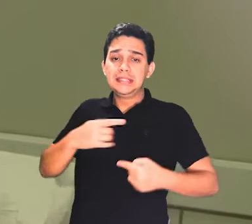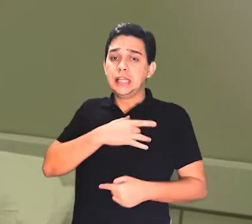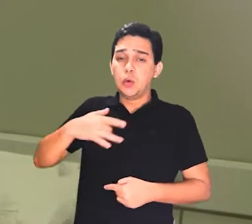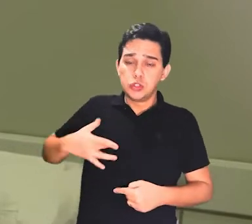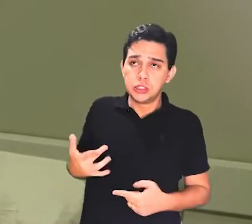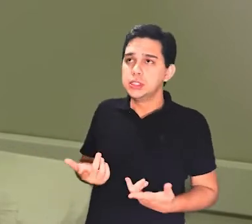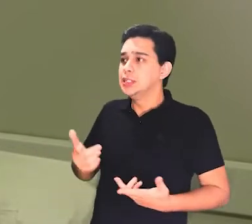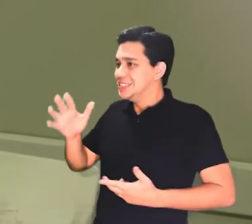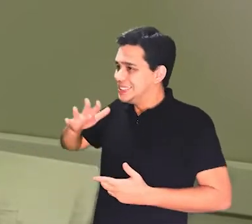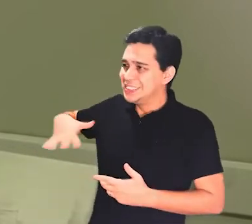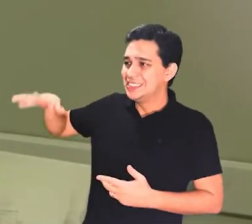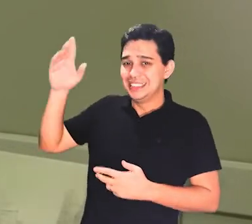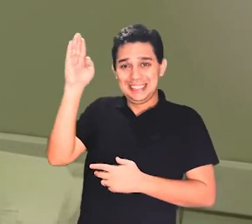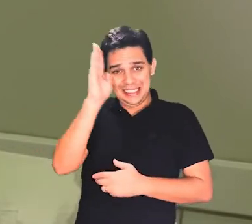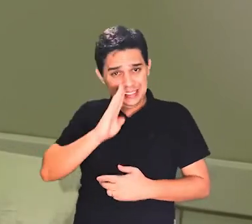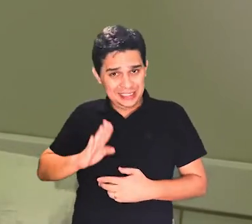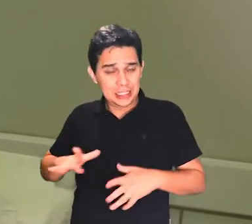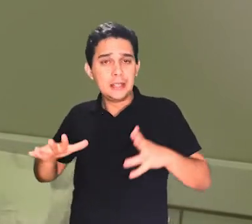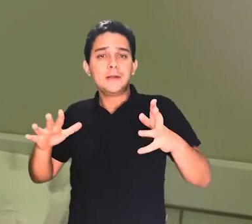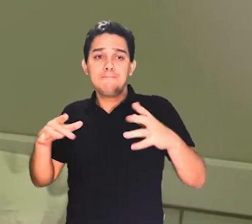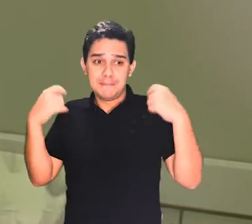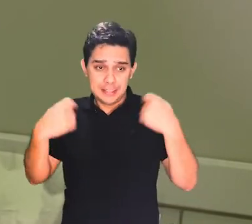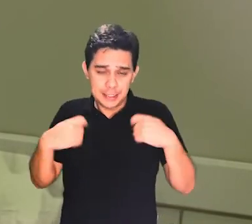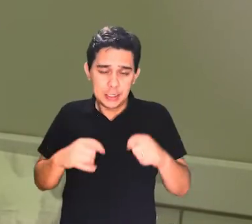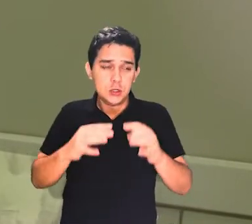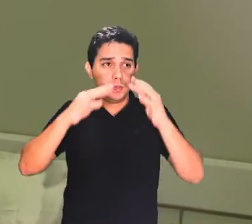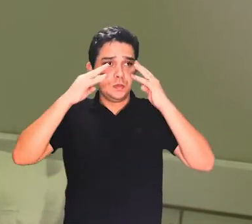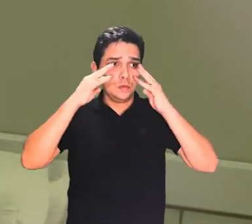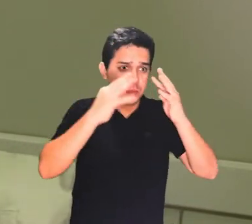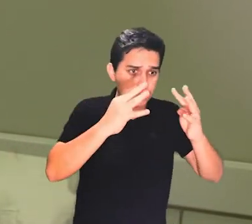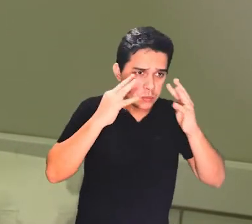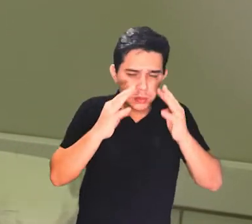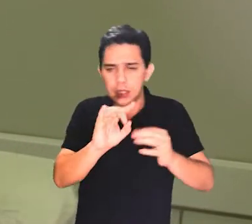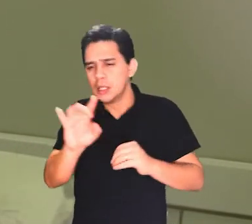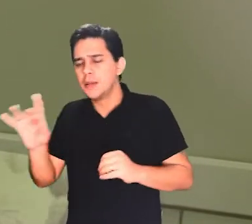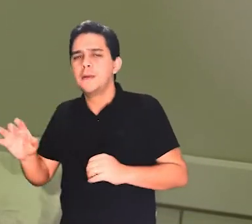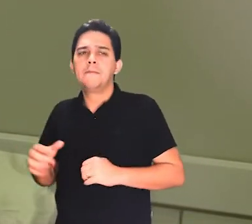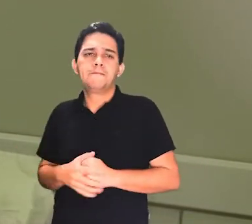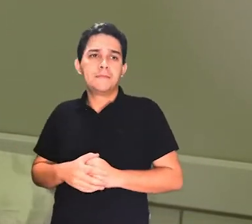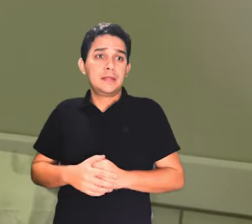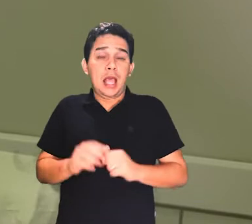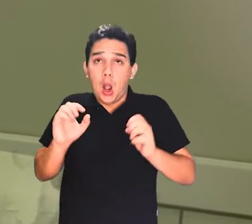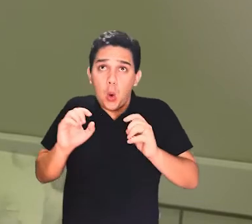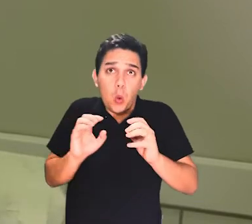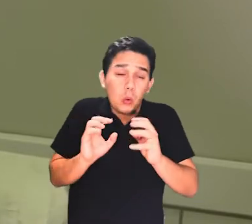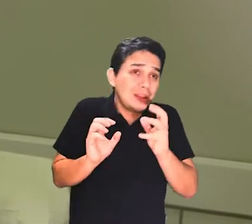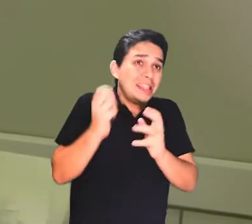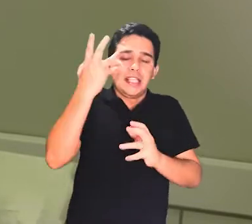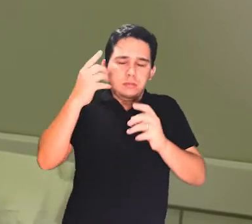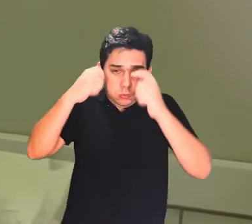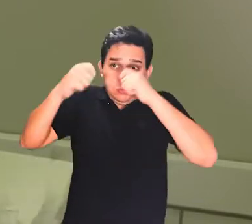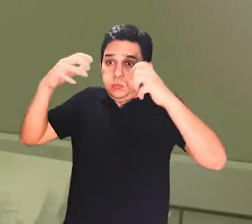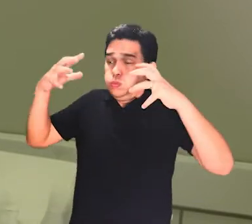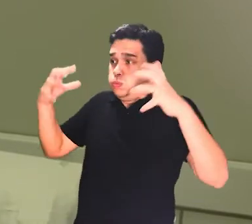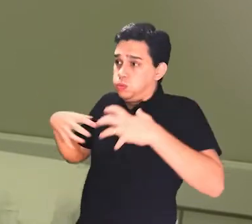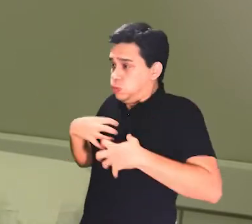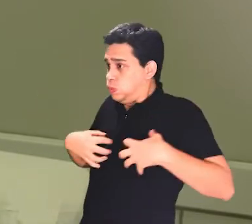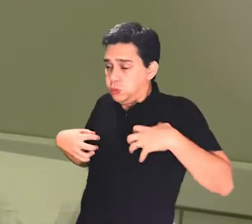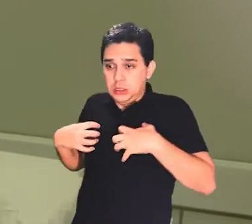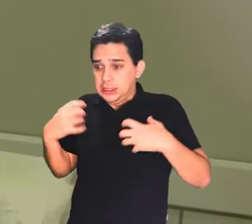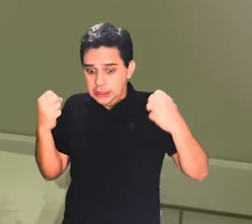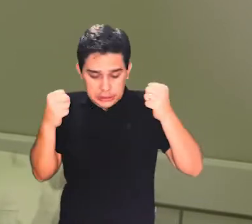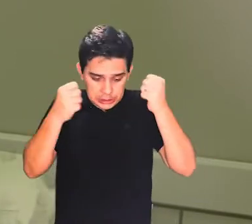Existem pontos de atenção da rede de atenção psicossocial para atender esses casos. Então, quais são eles? São os